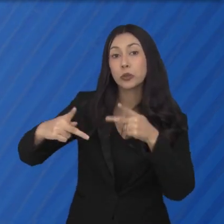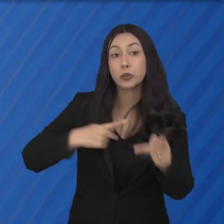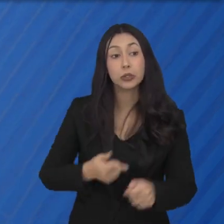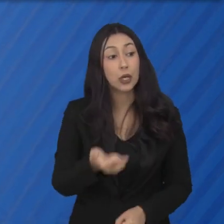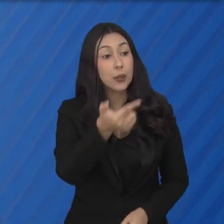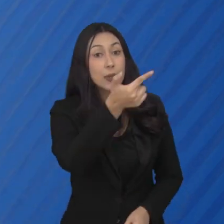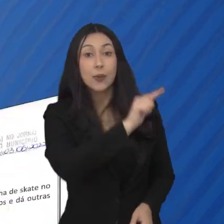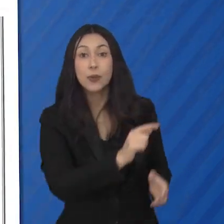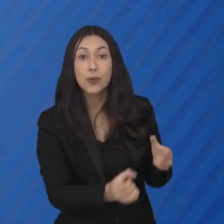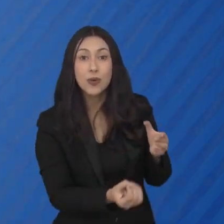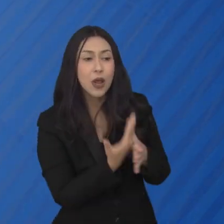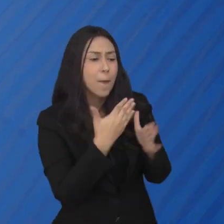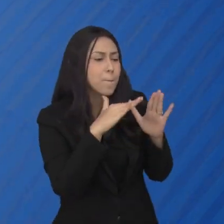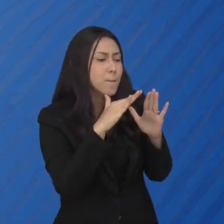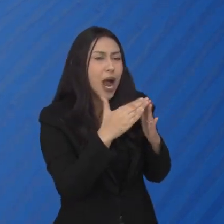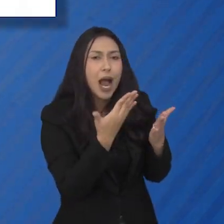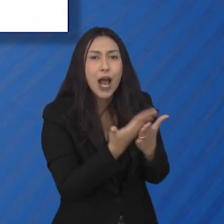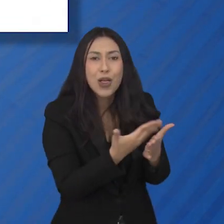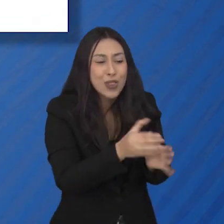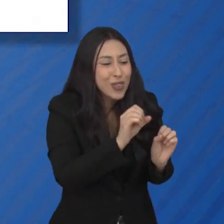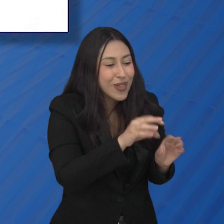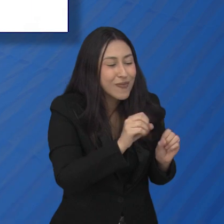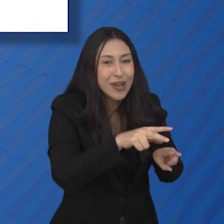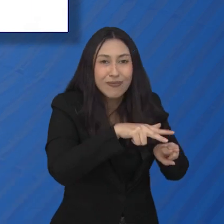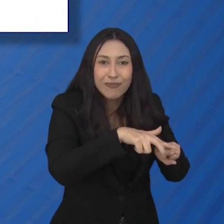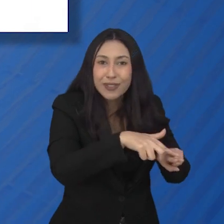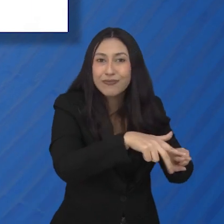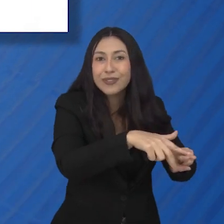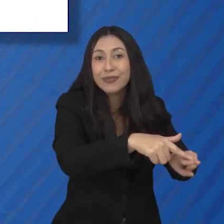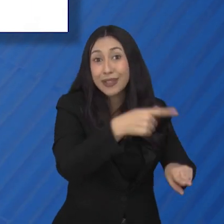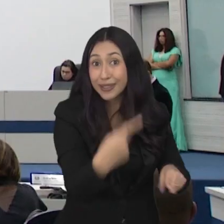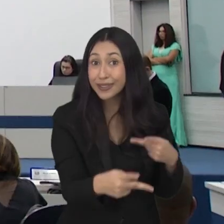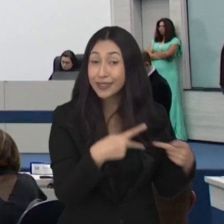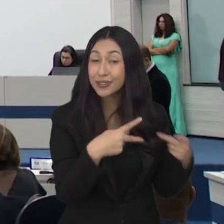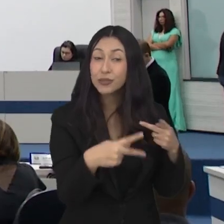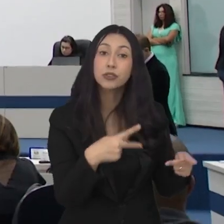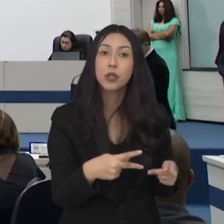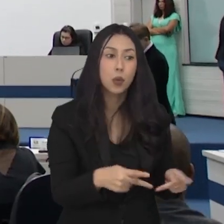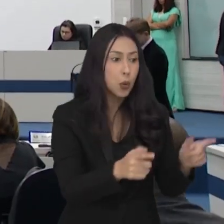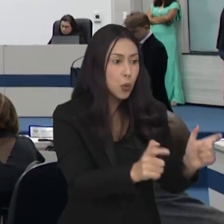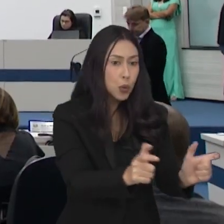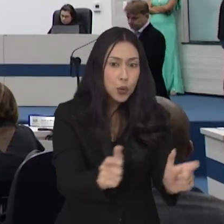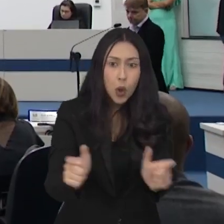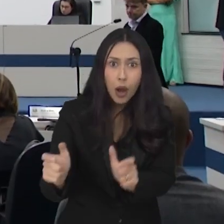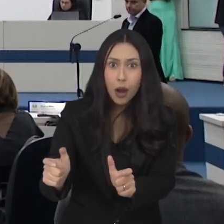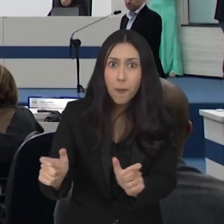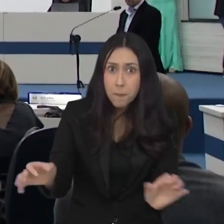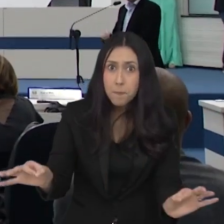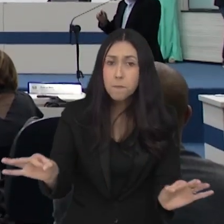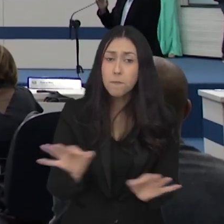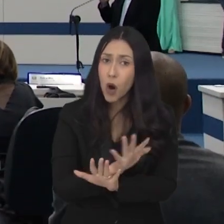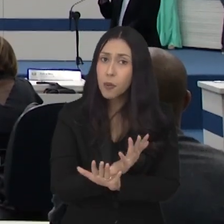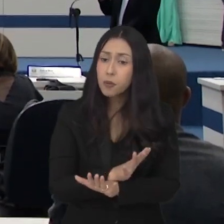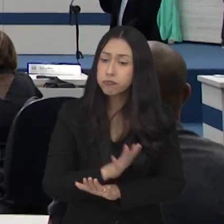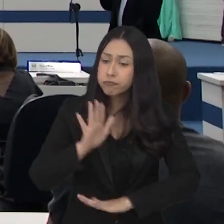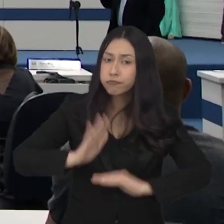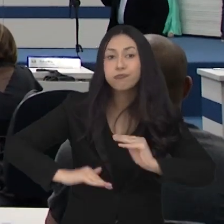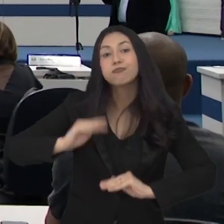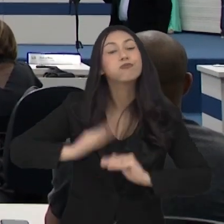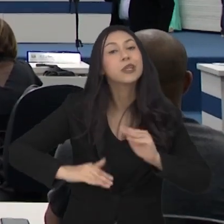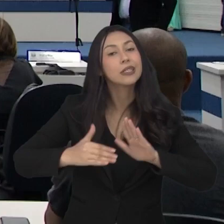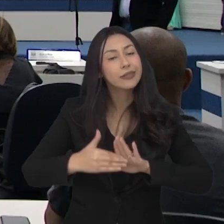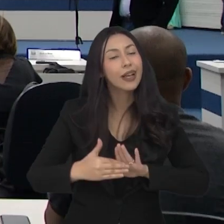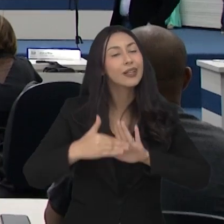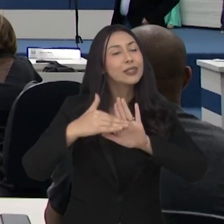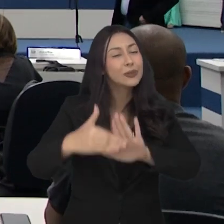municipal da categoria e outra institui uma escolinha de skate em São José. Ter espaços públicos que incentivam a prática